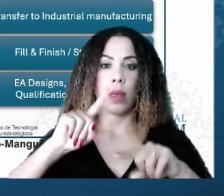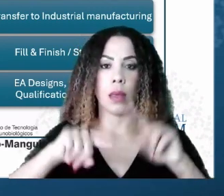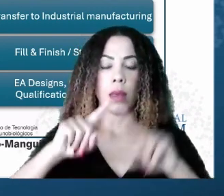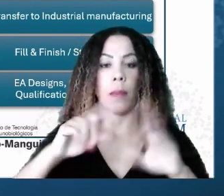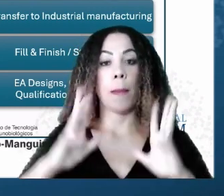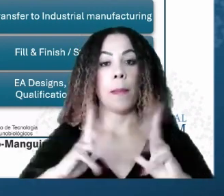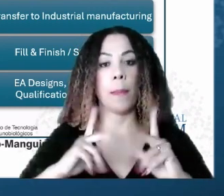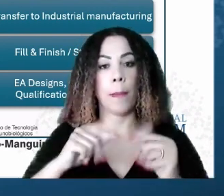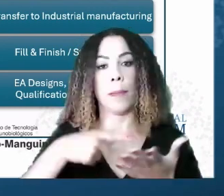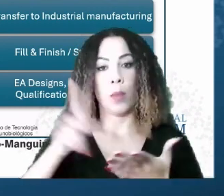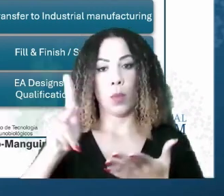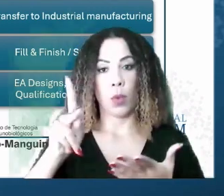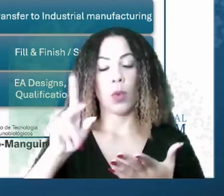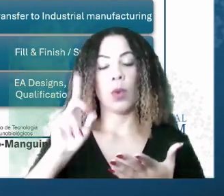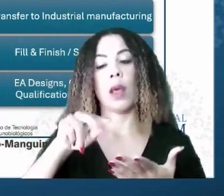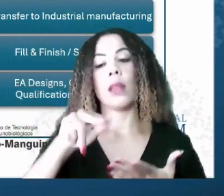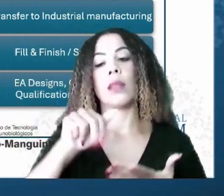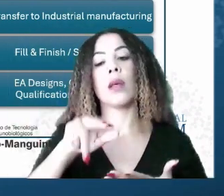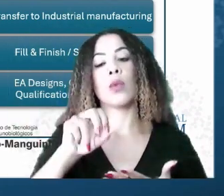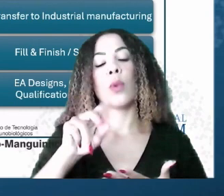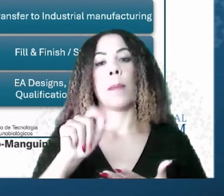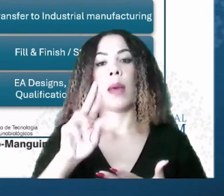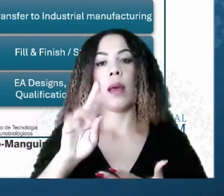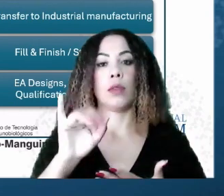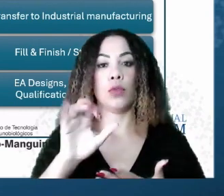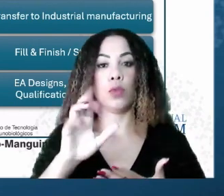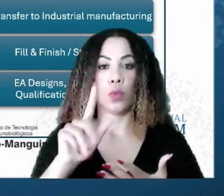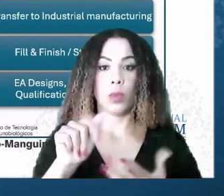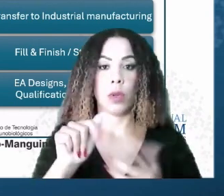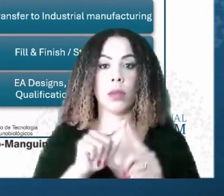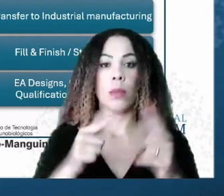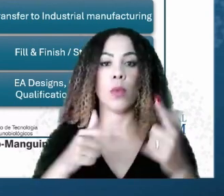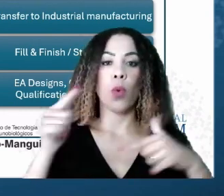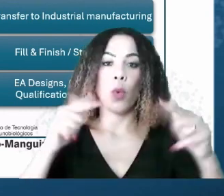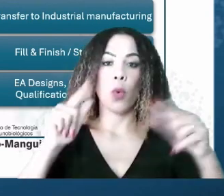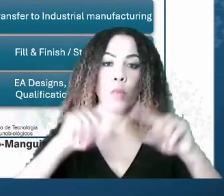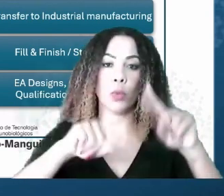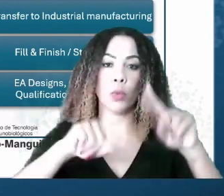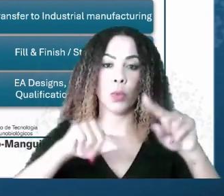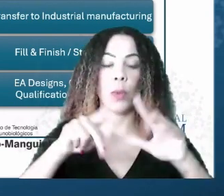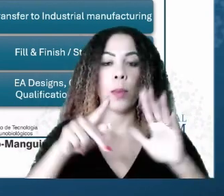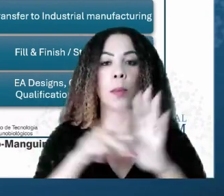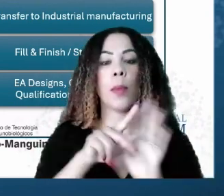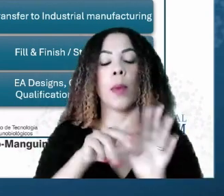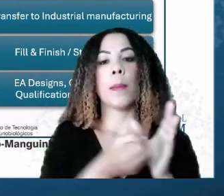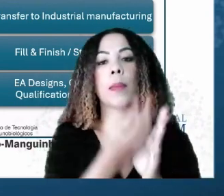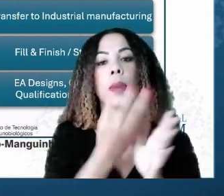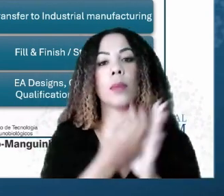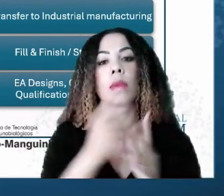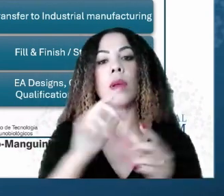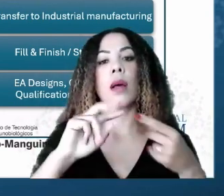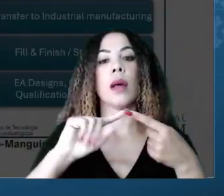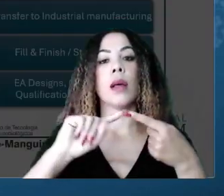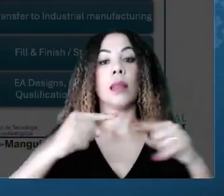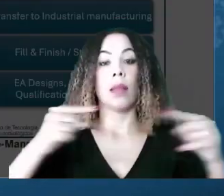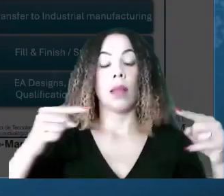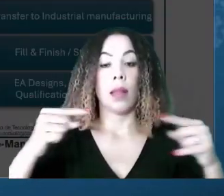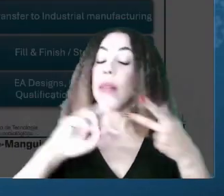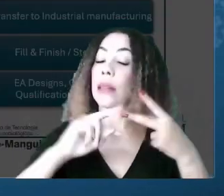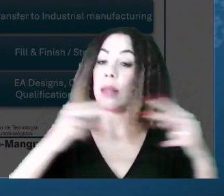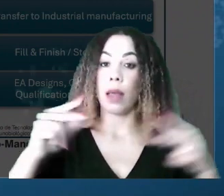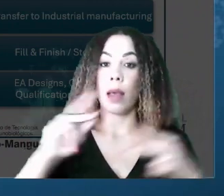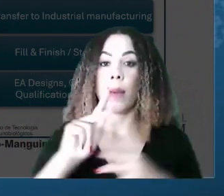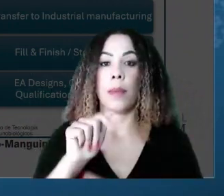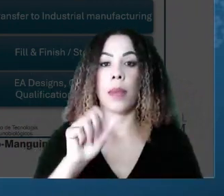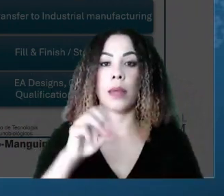purificação das nanopartículas e uns outros equipamentos para a parte da produção do DNA plasmidial. E o nosso primeiro